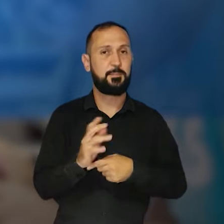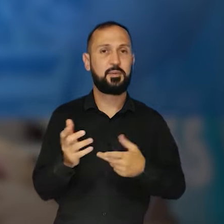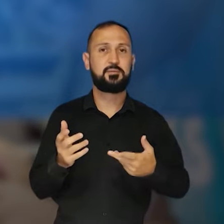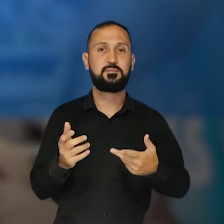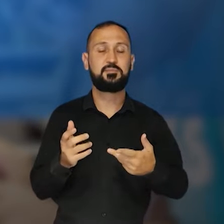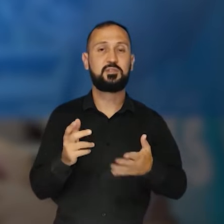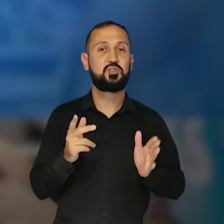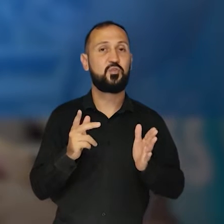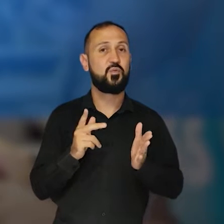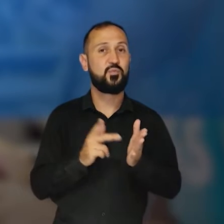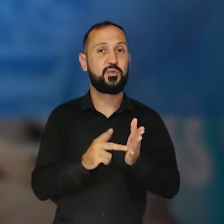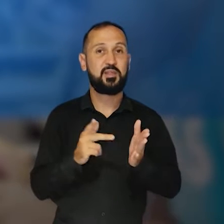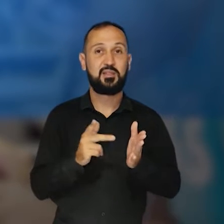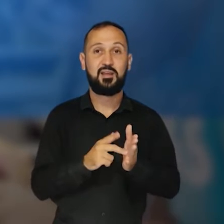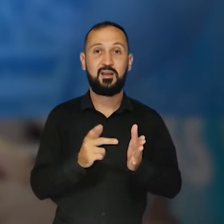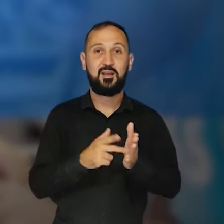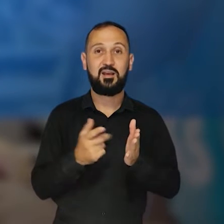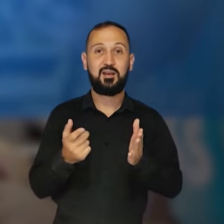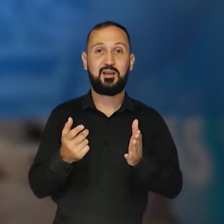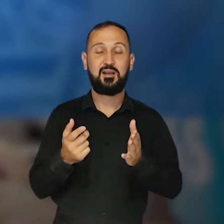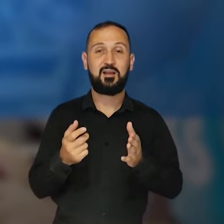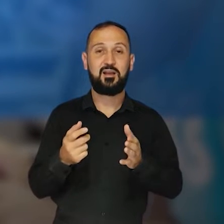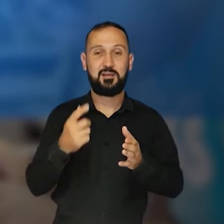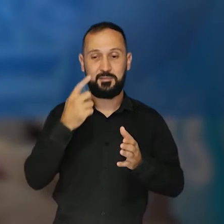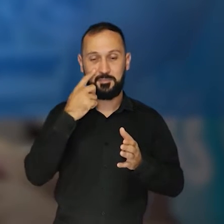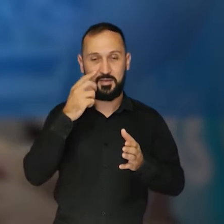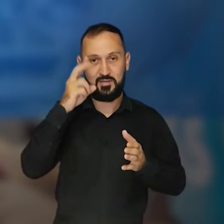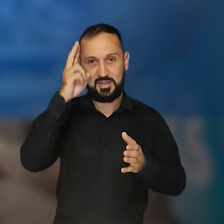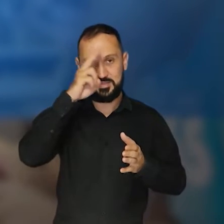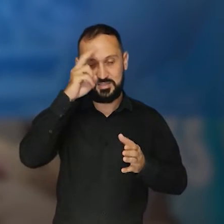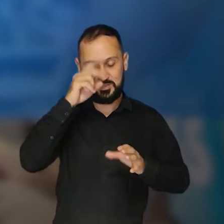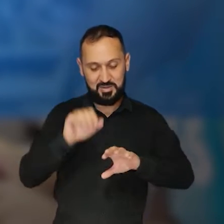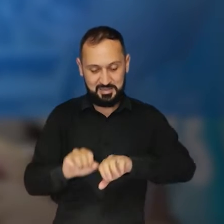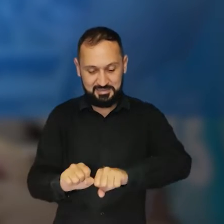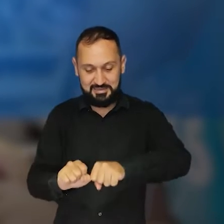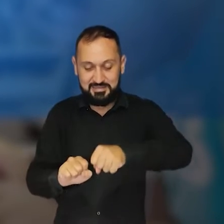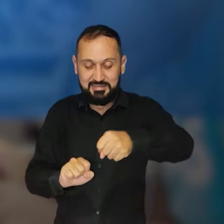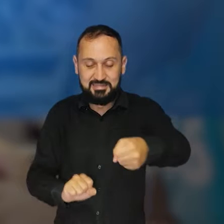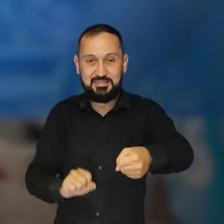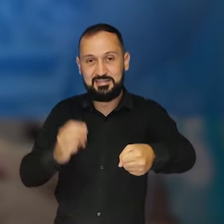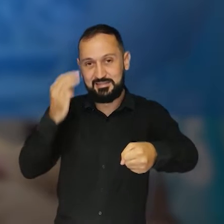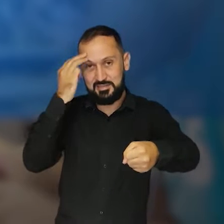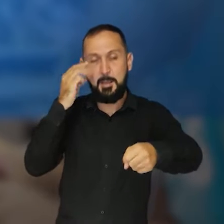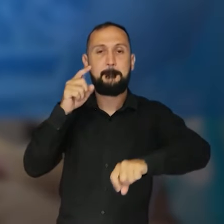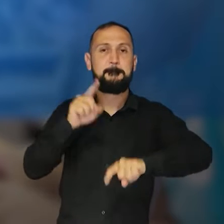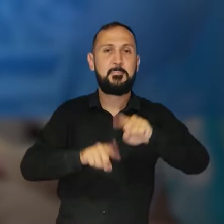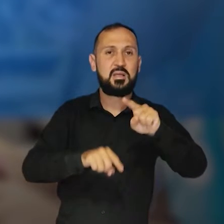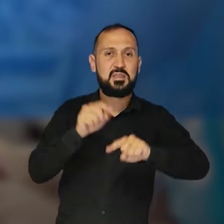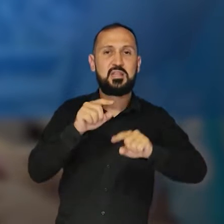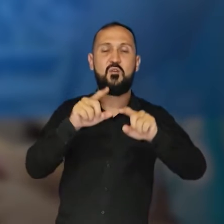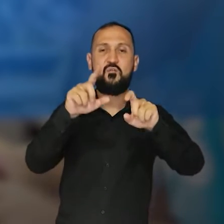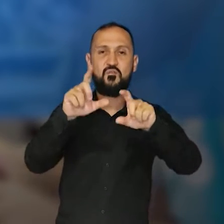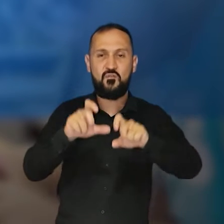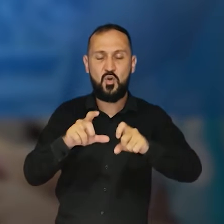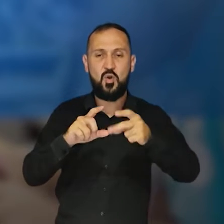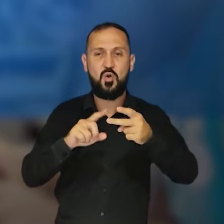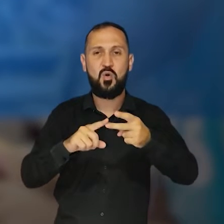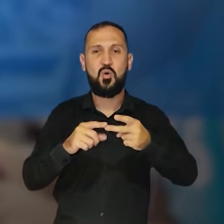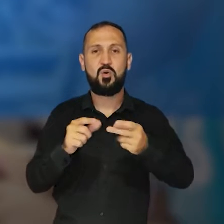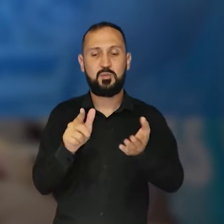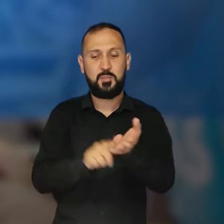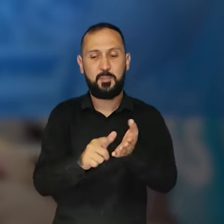nesses cinemas, e realmente elas me abriam umas caixinhas de recordações dela, apesar de não ter muito material,